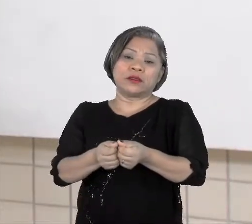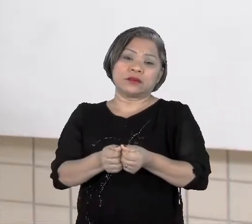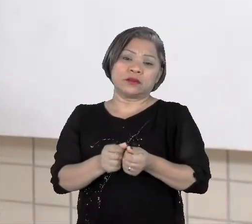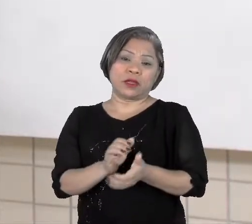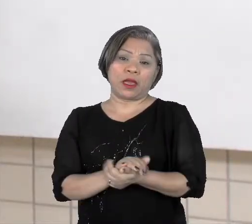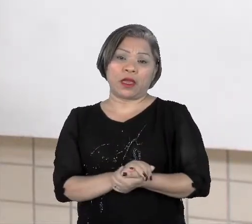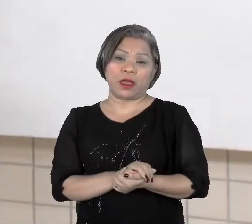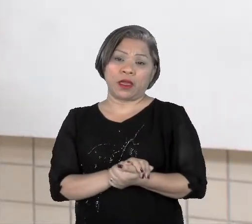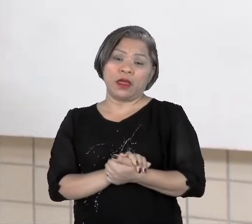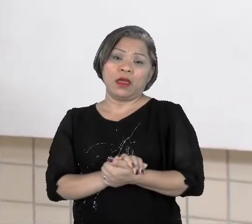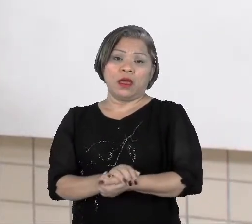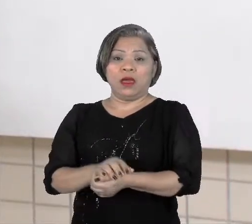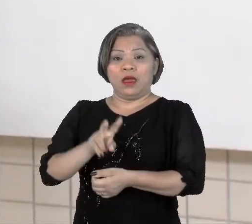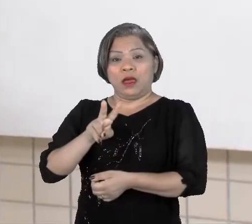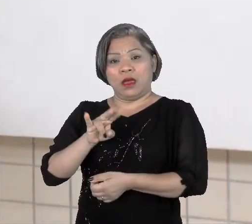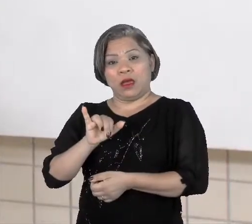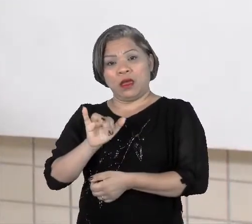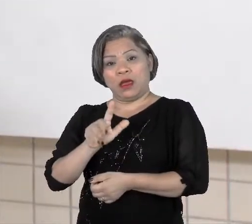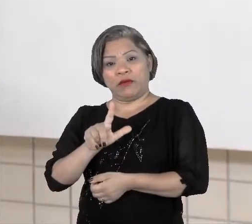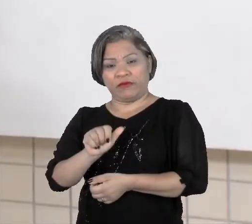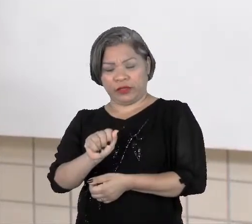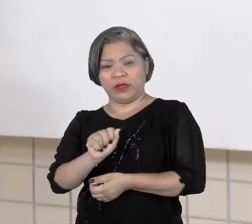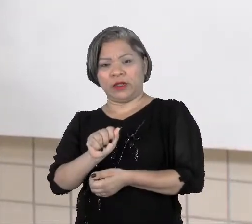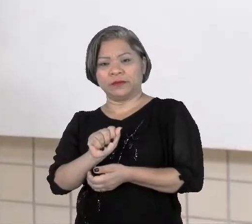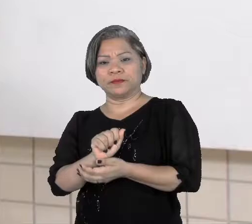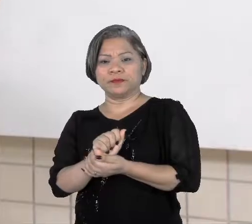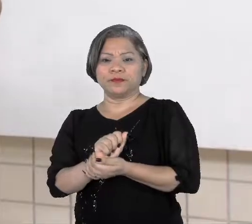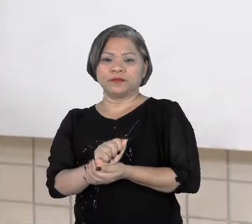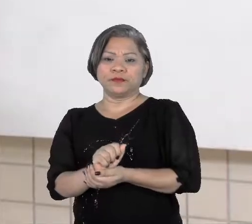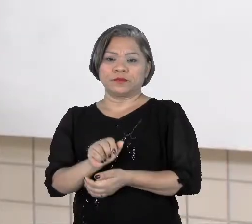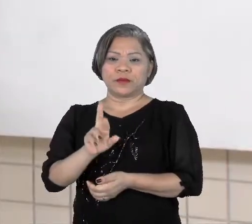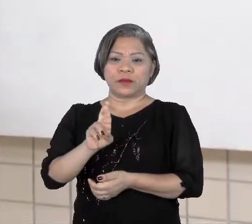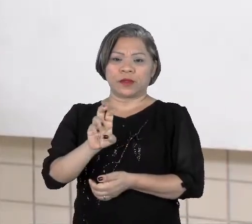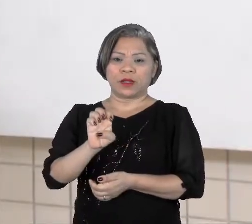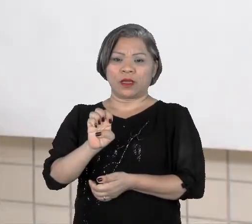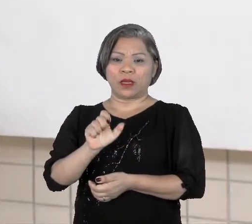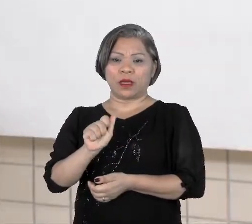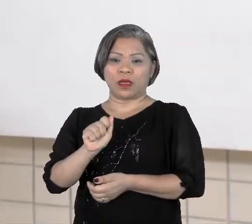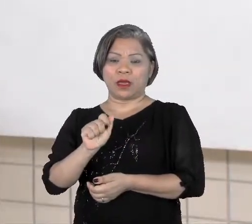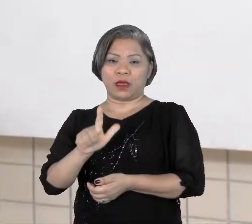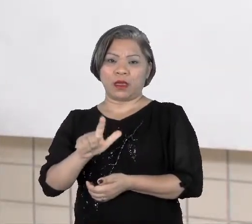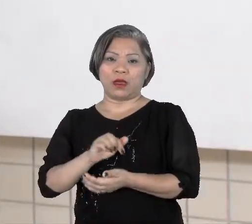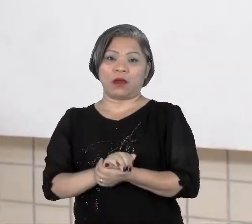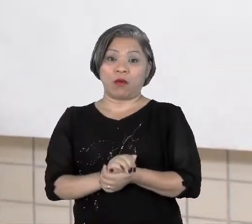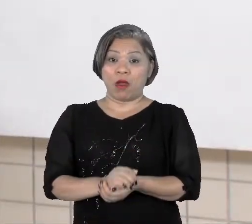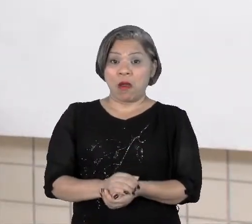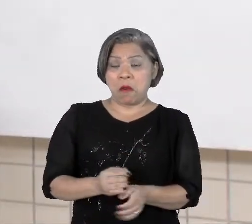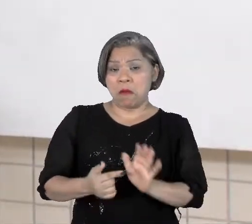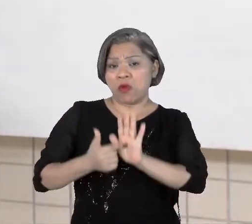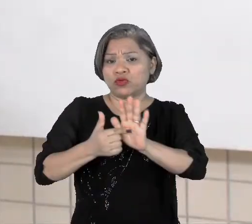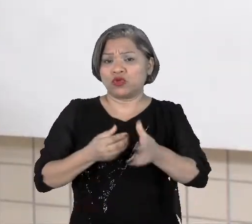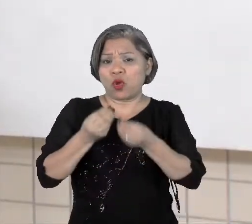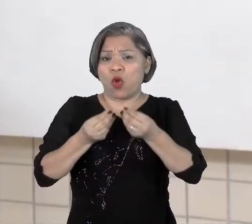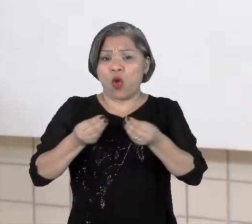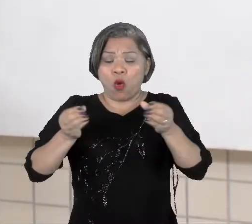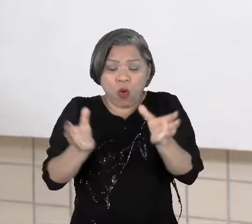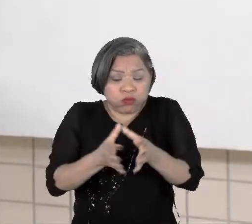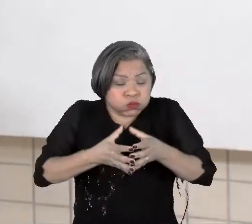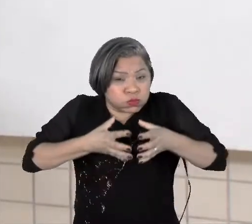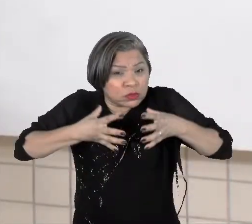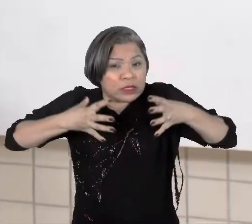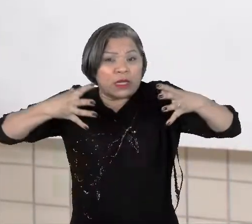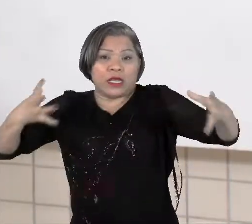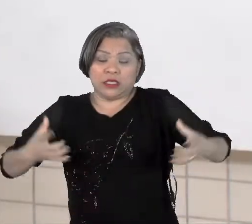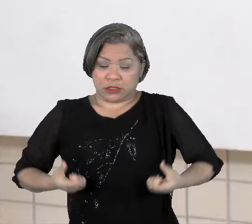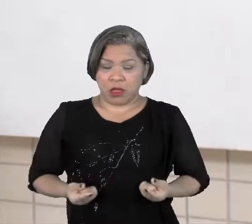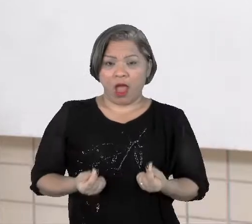quando ela se torna vila, ela vai ser responsável por alavancar e aumentar a economia daquela região.